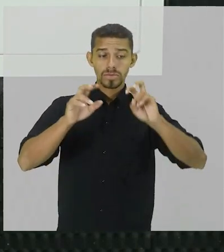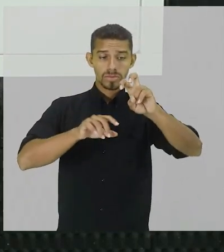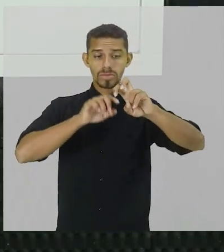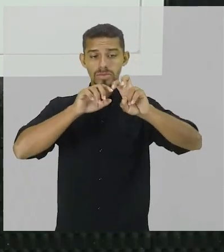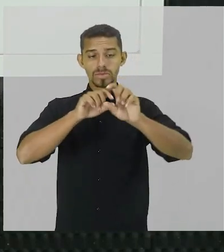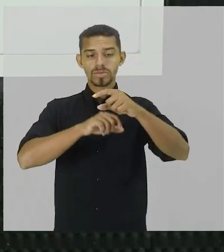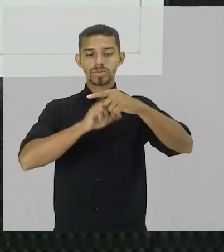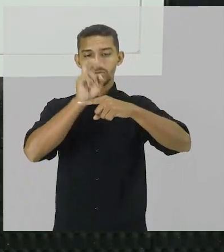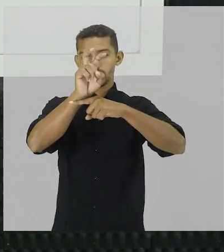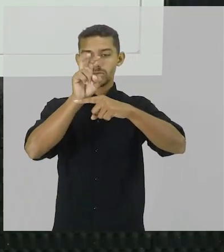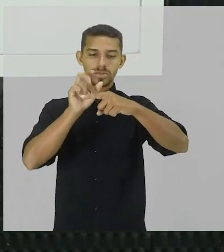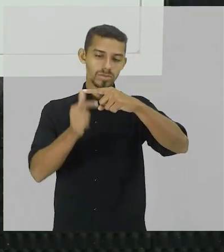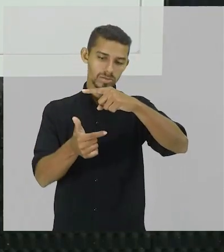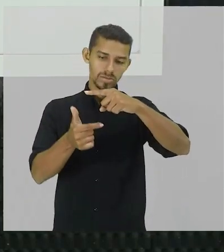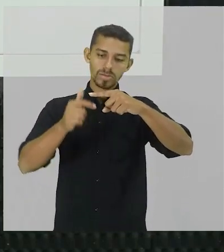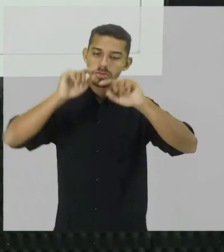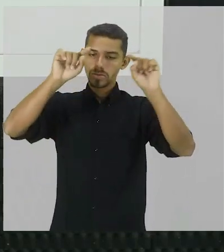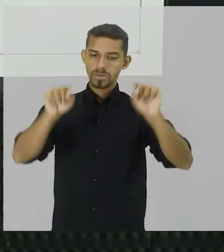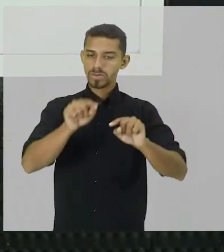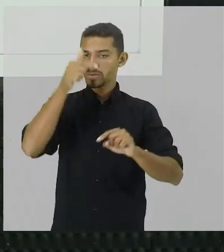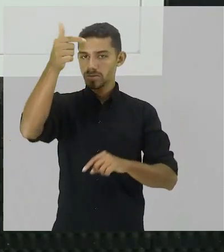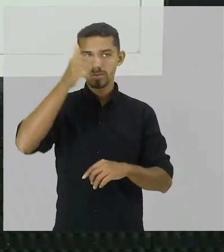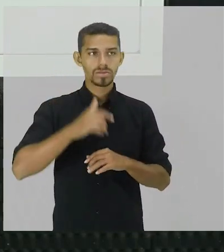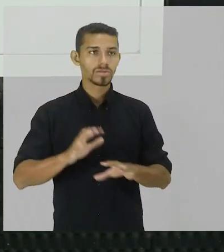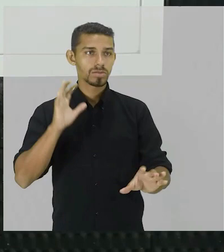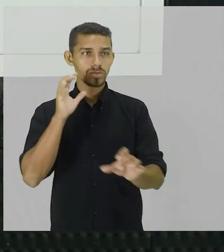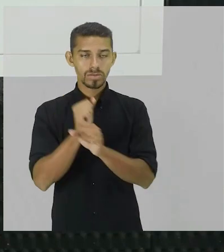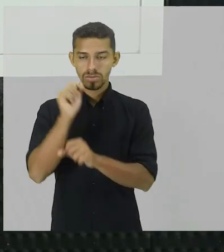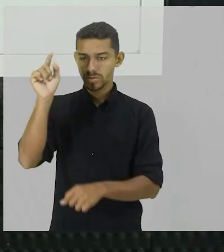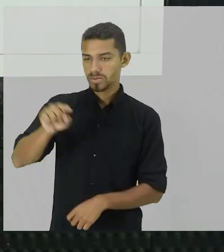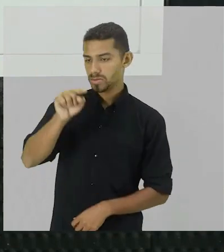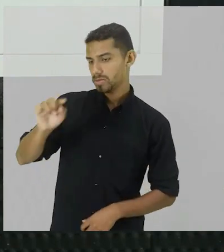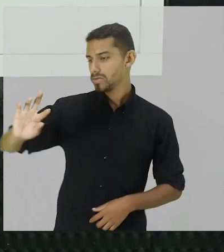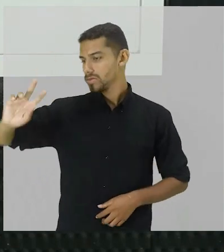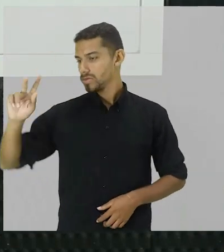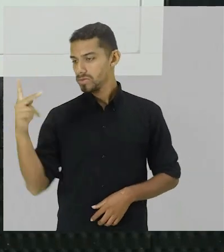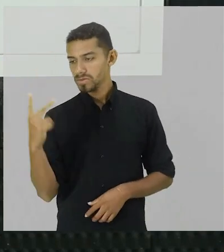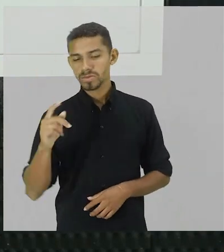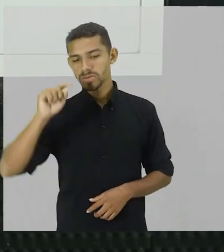H. Certo? Então, você vai ter aqui 84